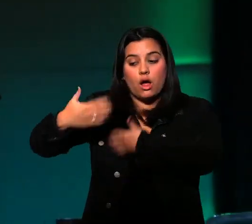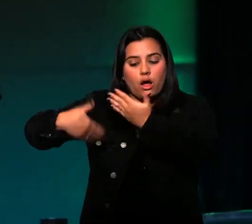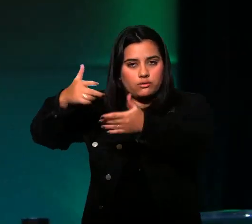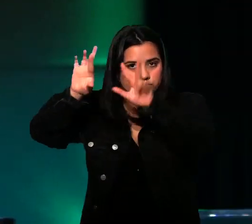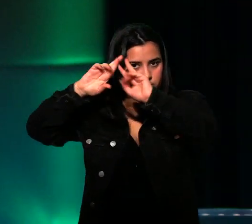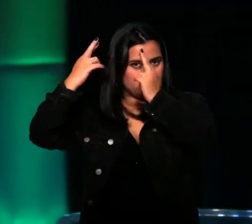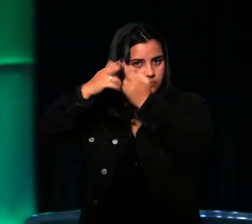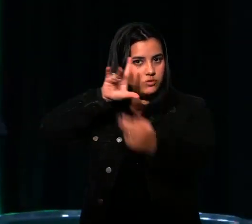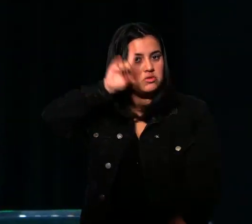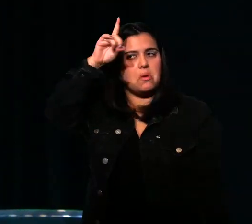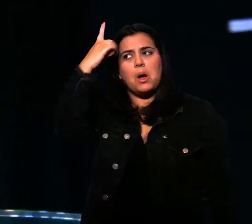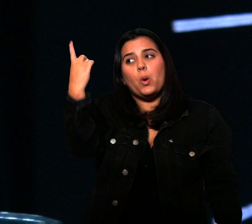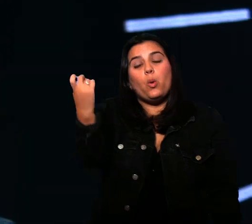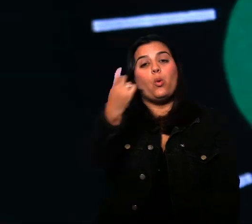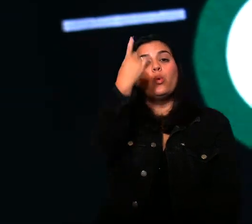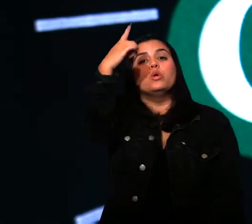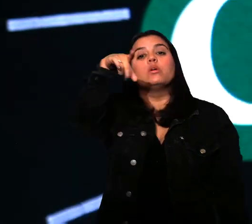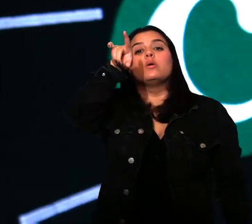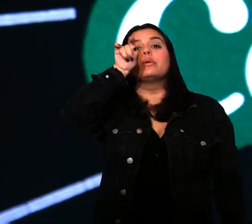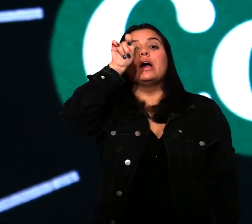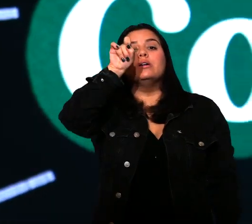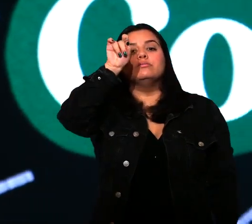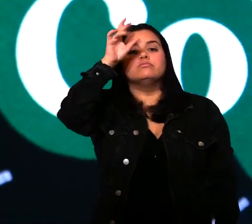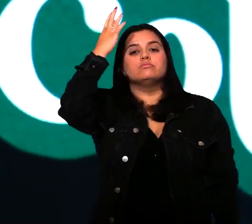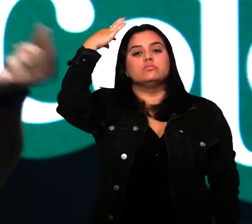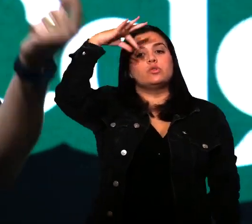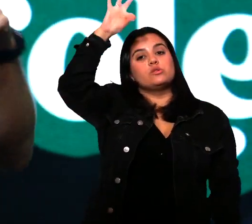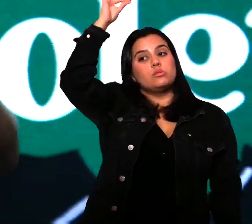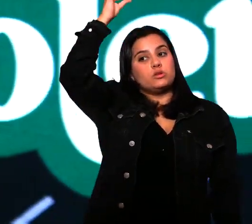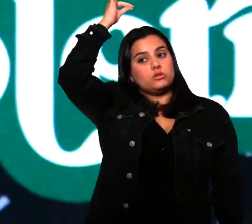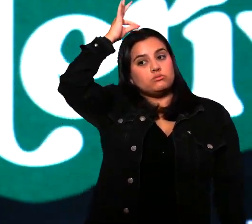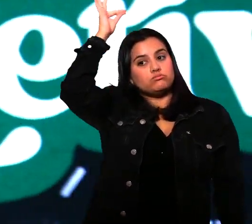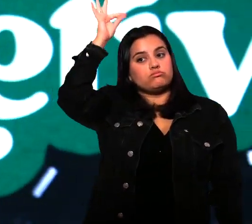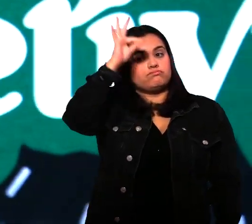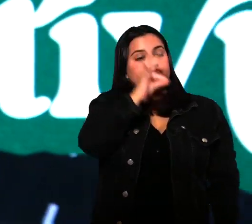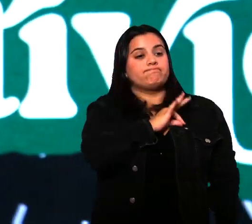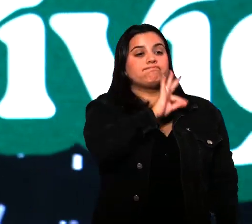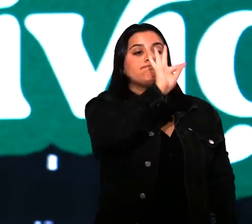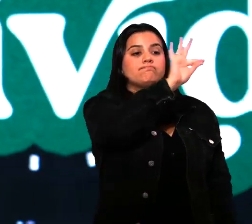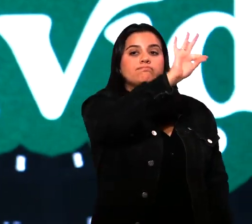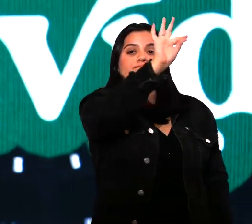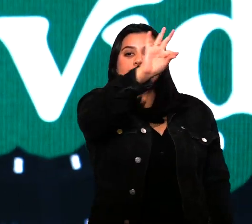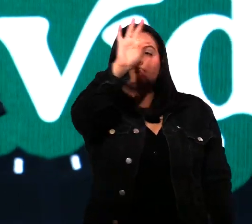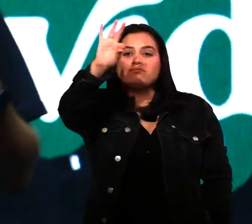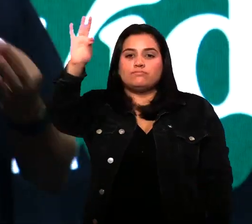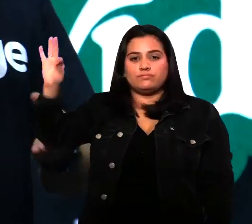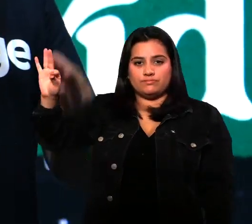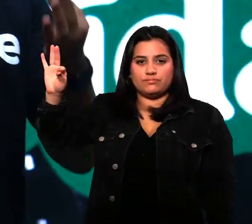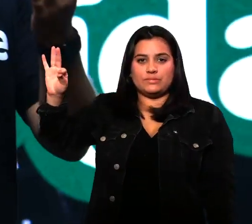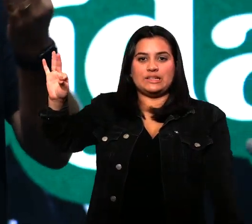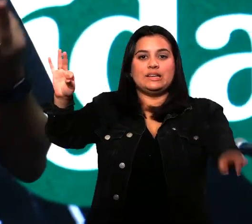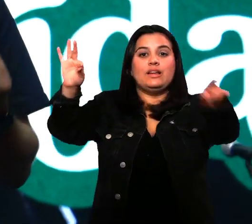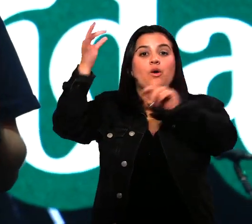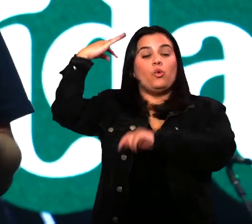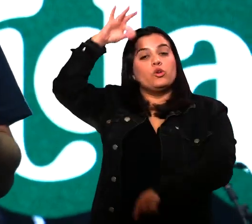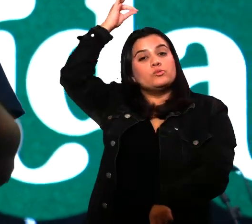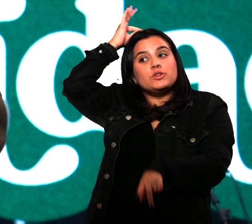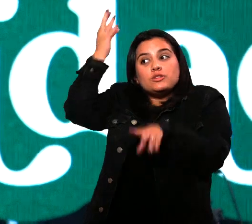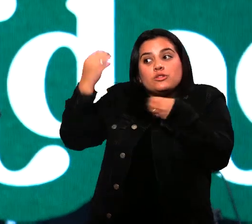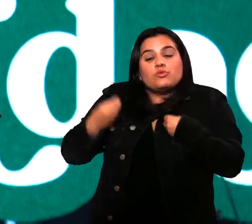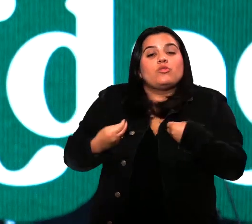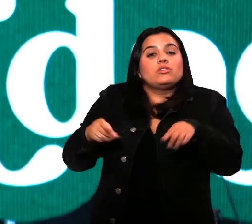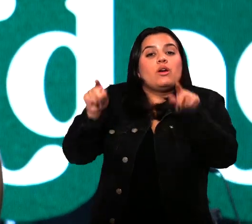único elemento possível de fazer isso é o Espírito Santo de Deus, que a palavra de Deus vai revelar para nós, que é quem traz a